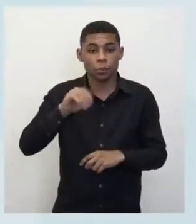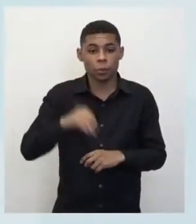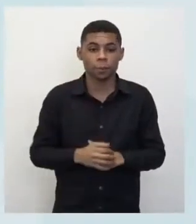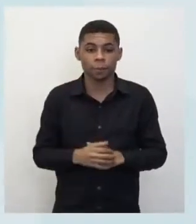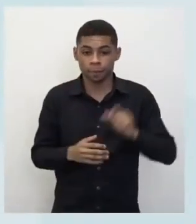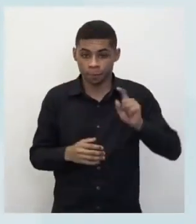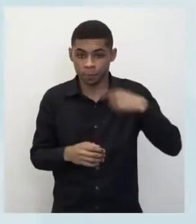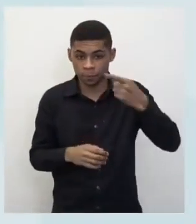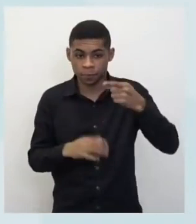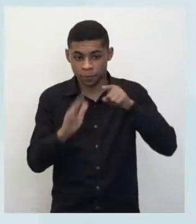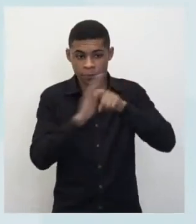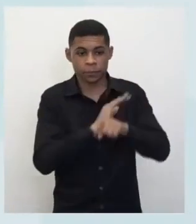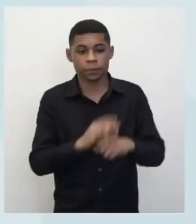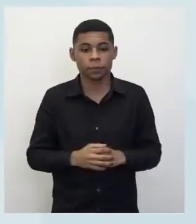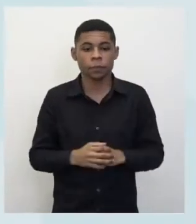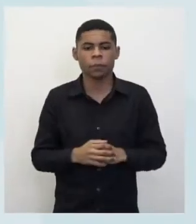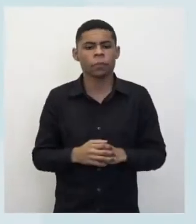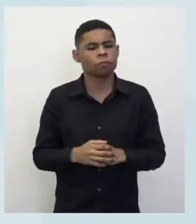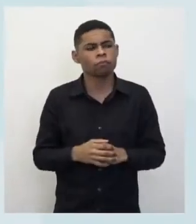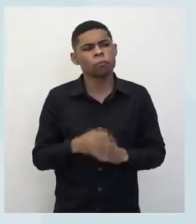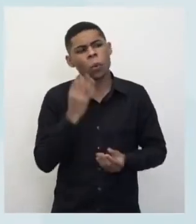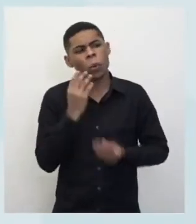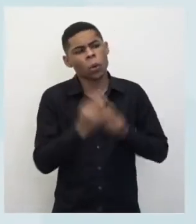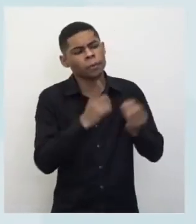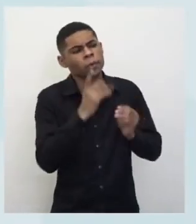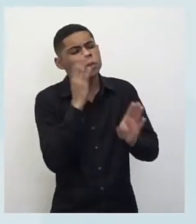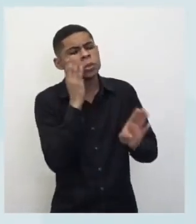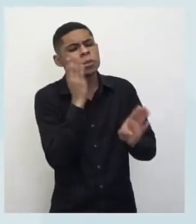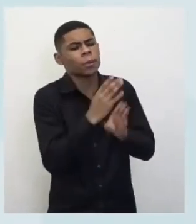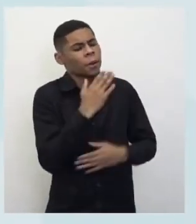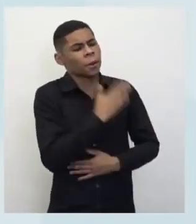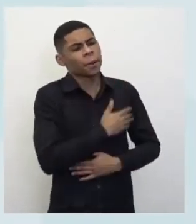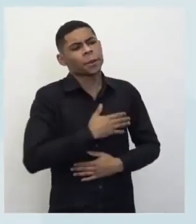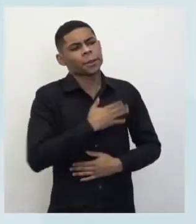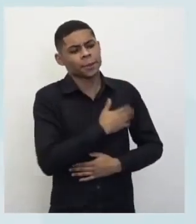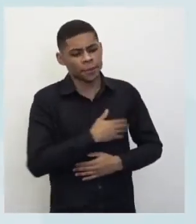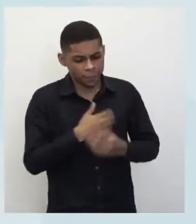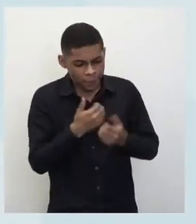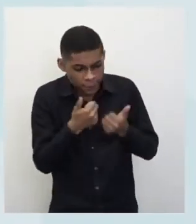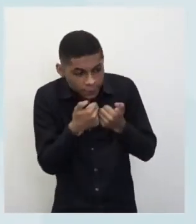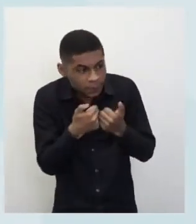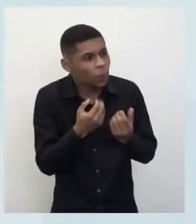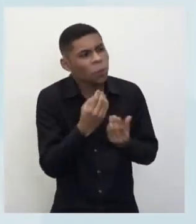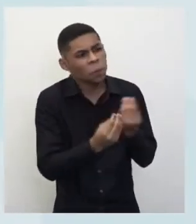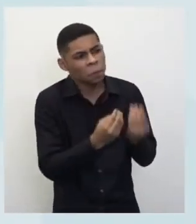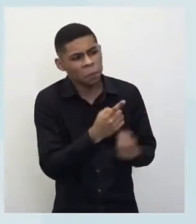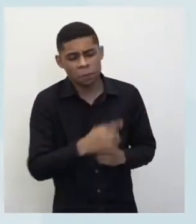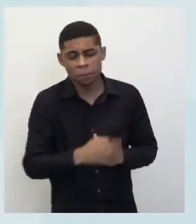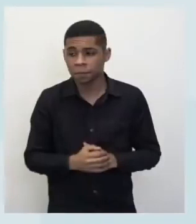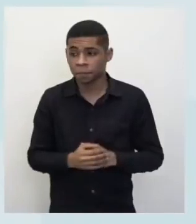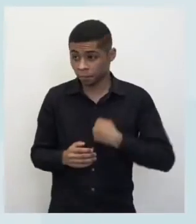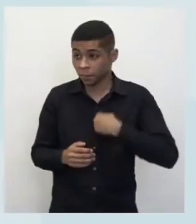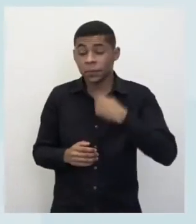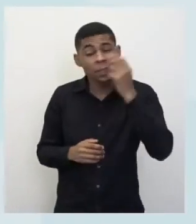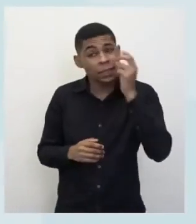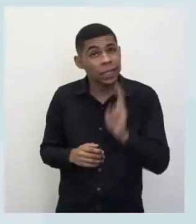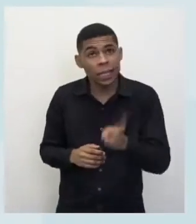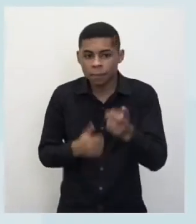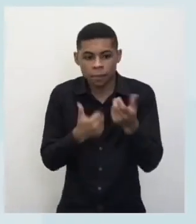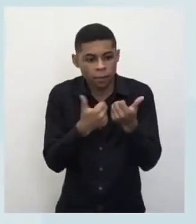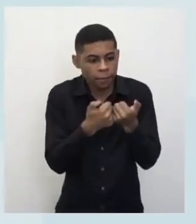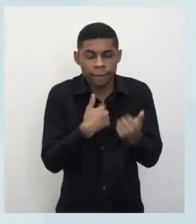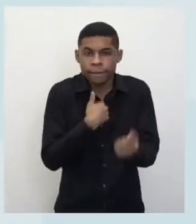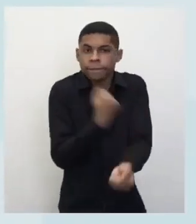Próxima pergunta. Ah lá. Como você descobriu que gostava de criar jogos? Eu sempre gostei muito de